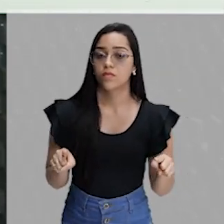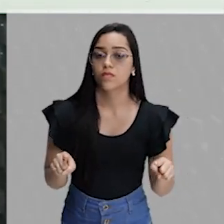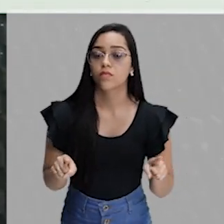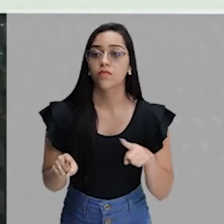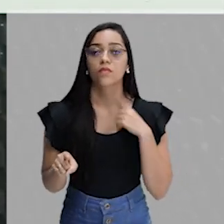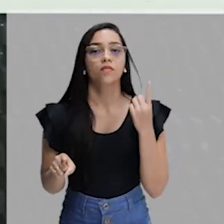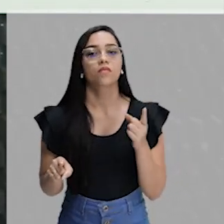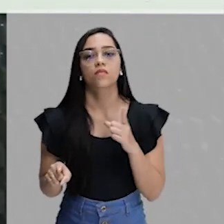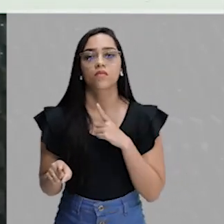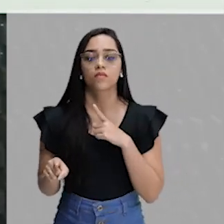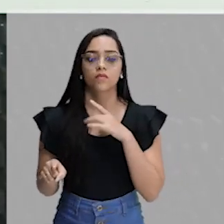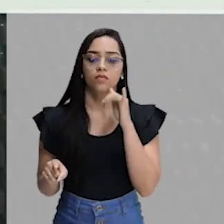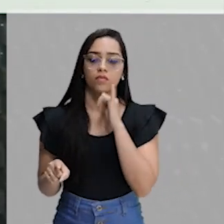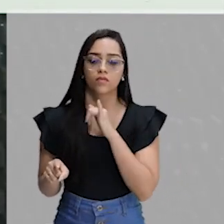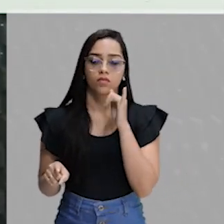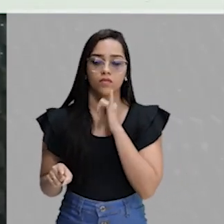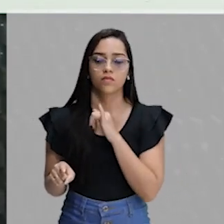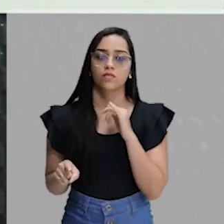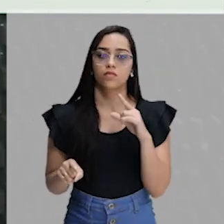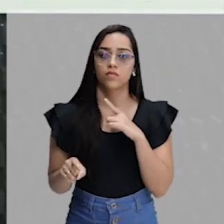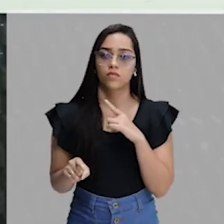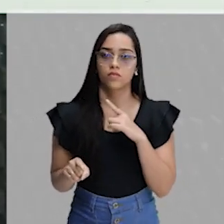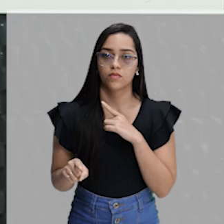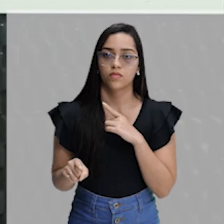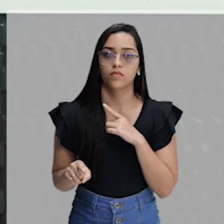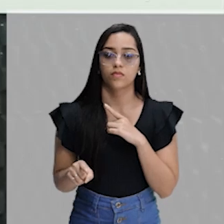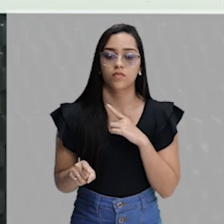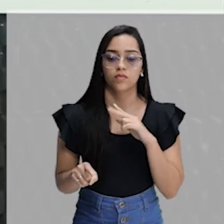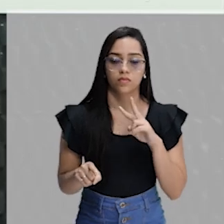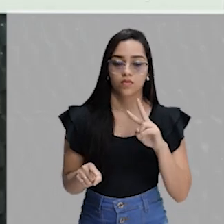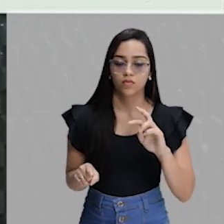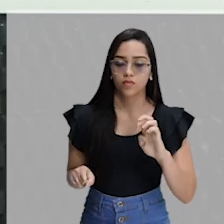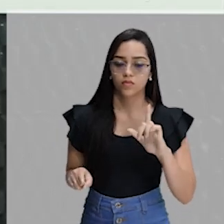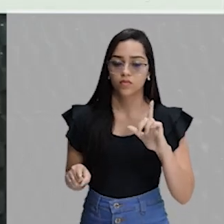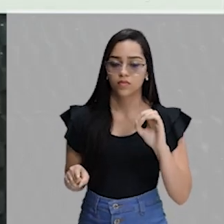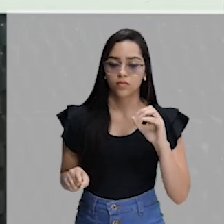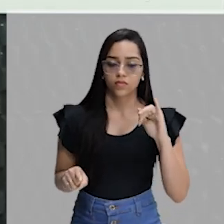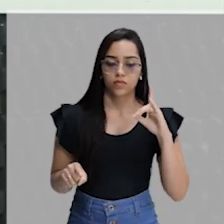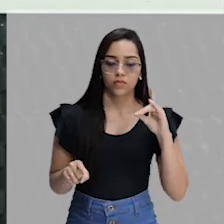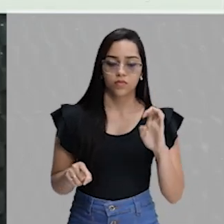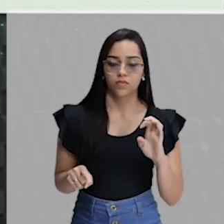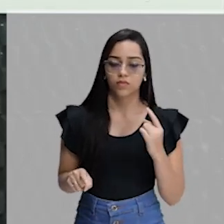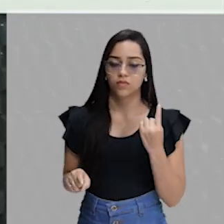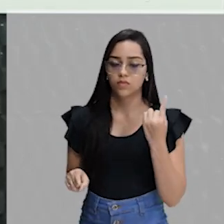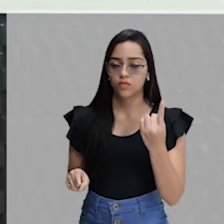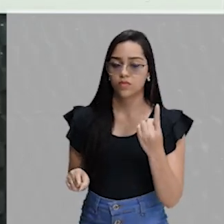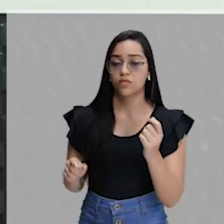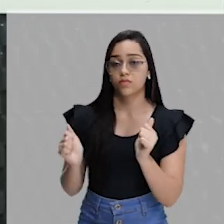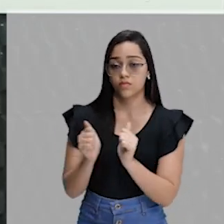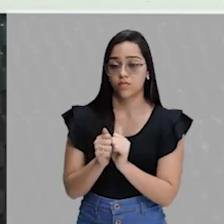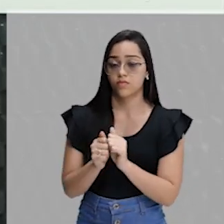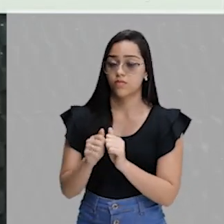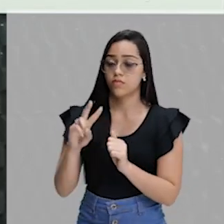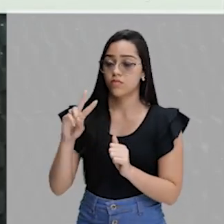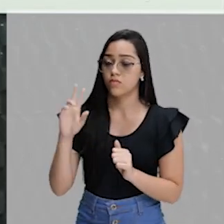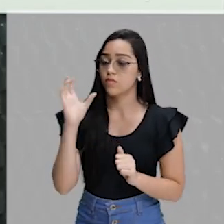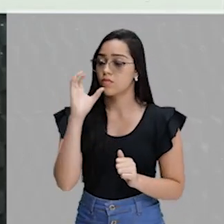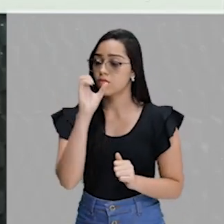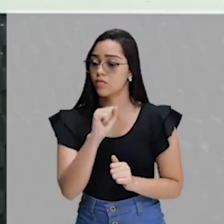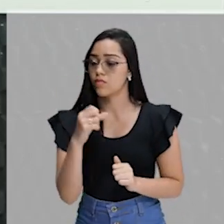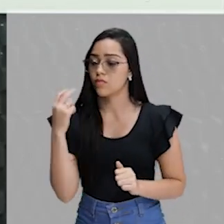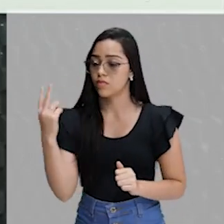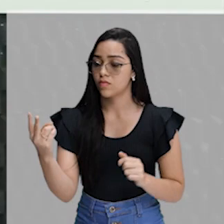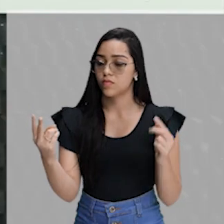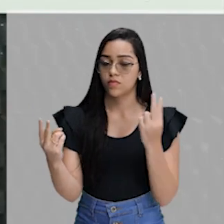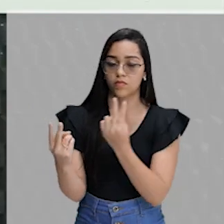temos aqui, por exemplo, neste ponto, uma velocidade 1 e neste outro ponto, uma velocidade 2. De tal forma